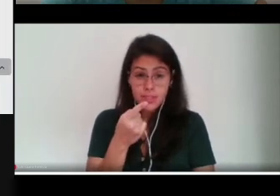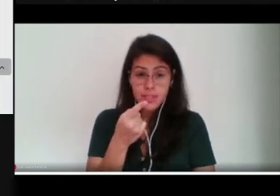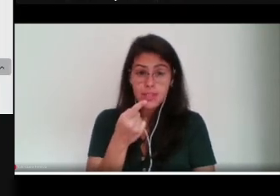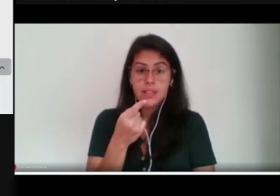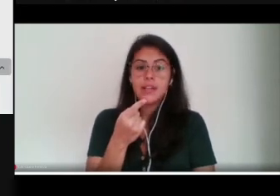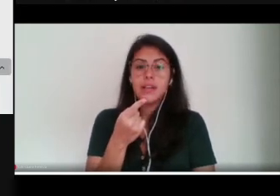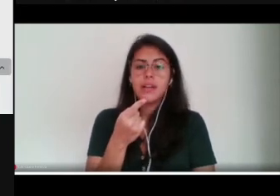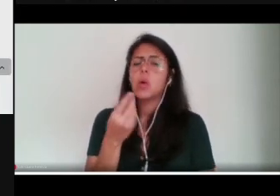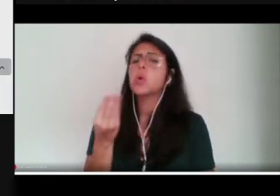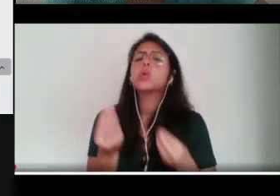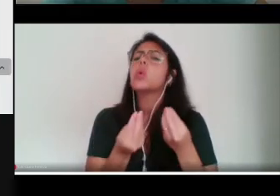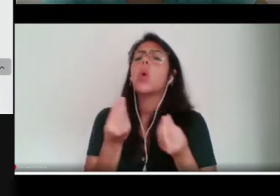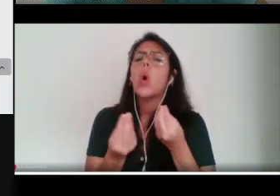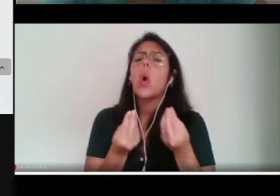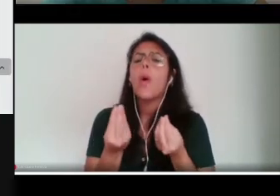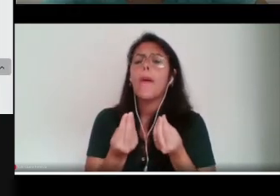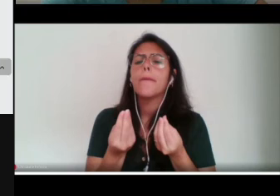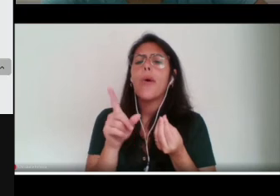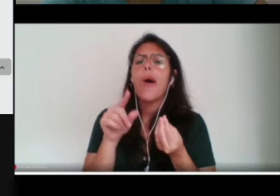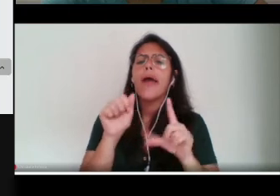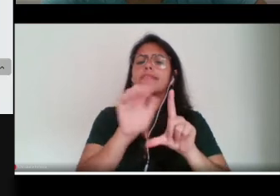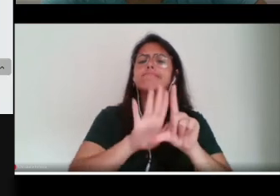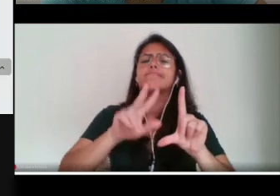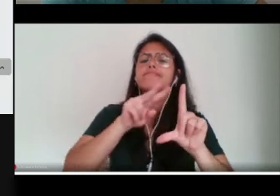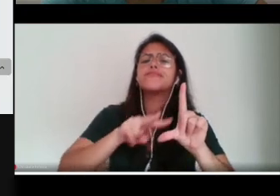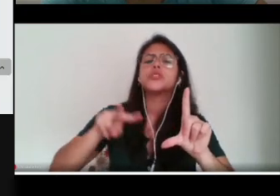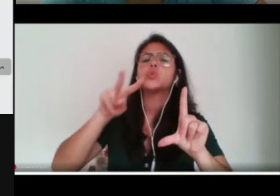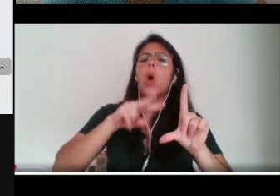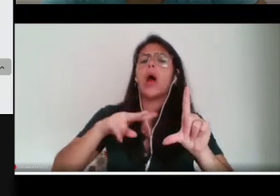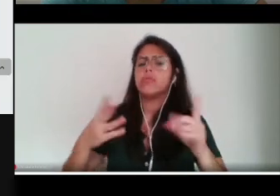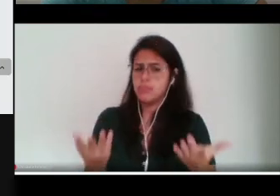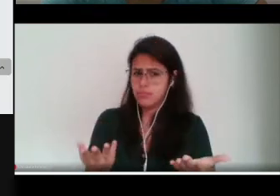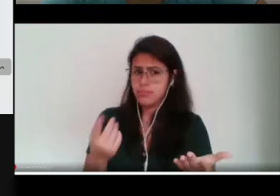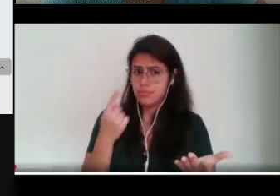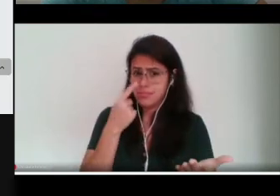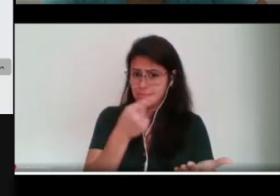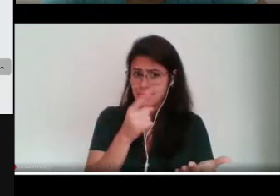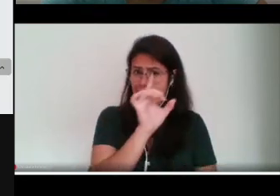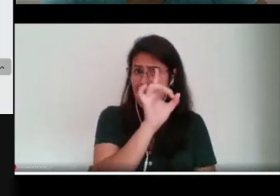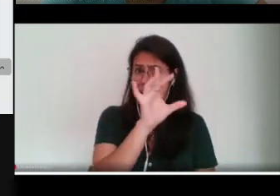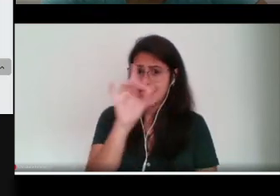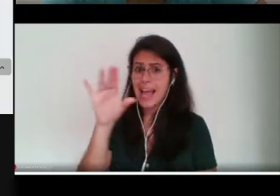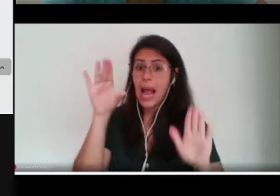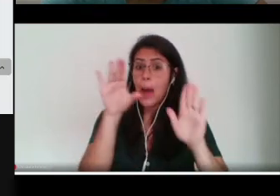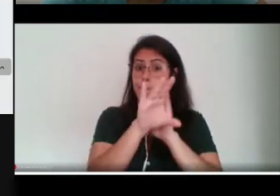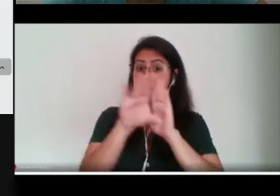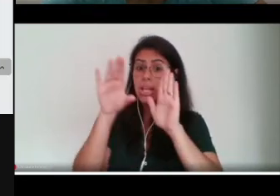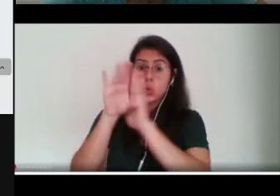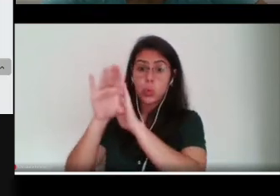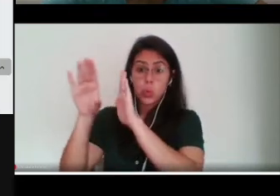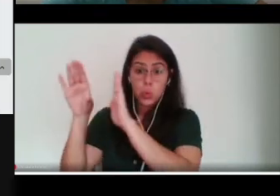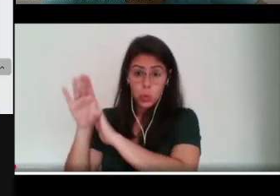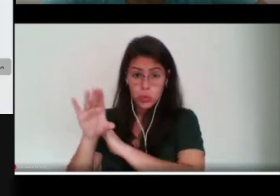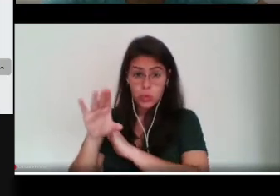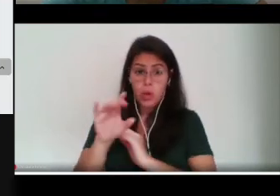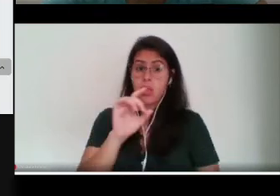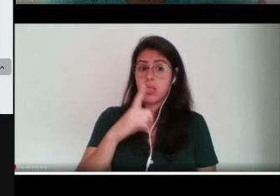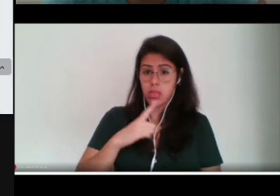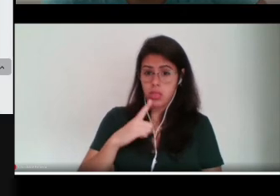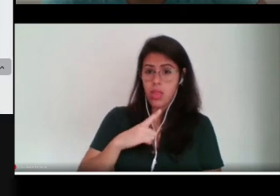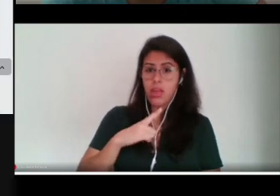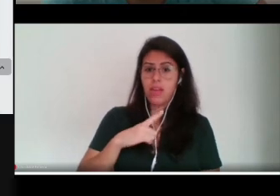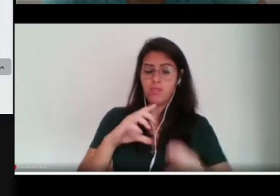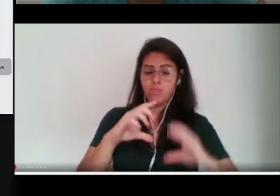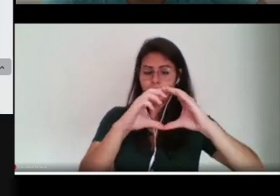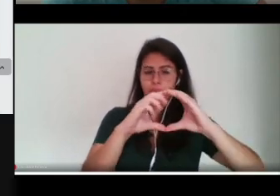capítulo, eu tenho um conjunto de atividades. Você vai clicando nesses botões. Então, por exemplo, no capítulo 1, eu tenho